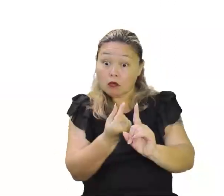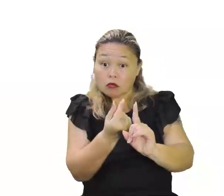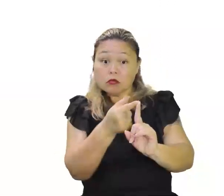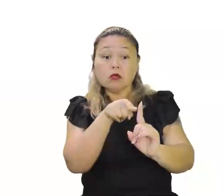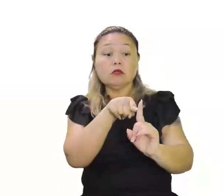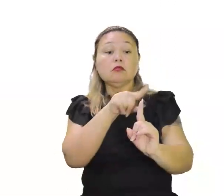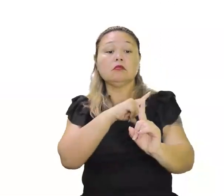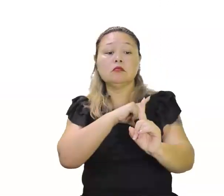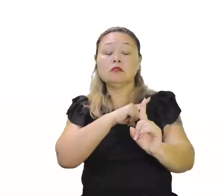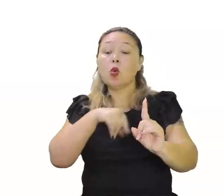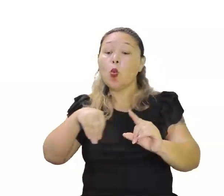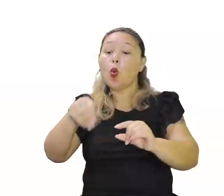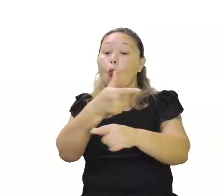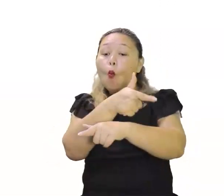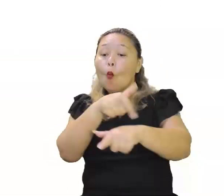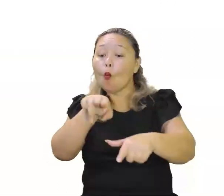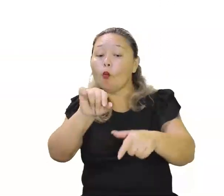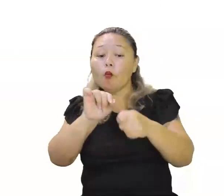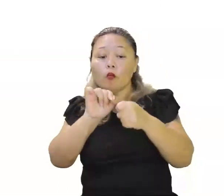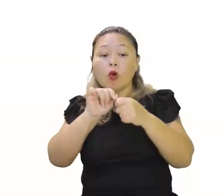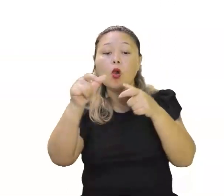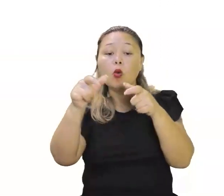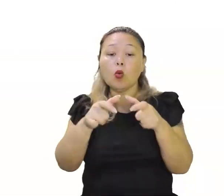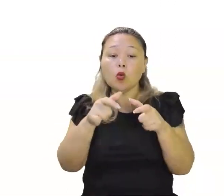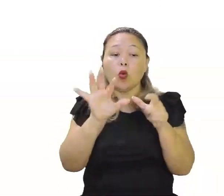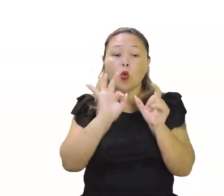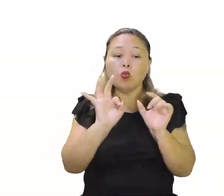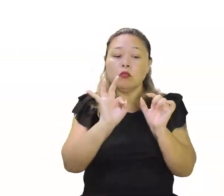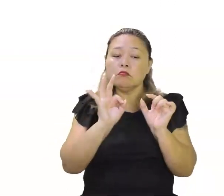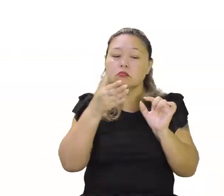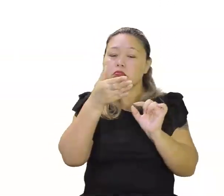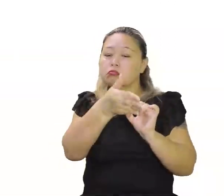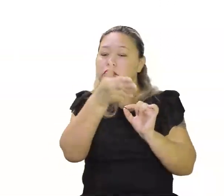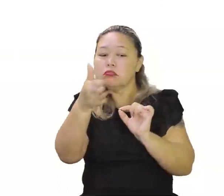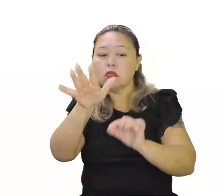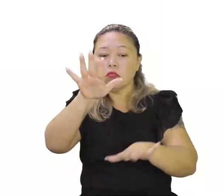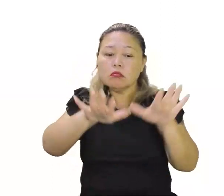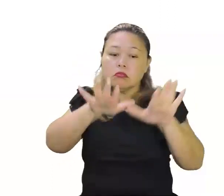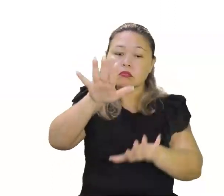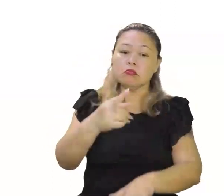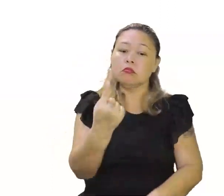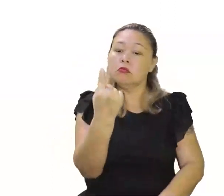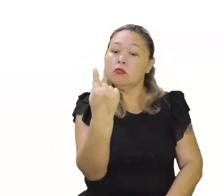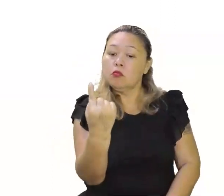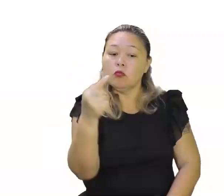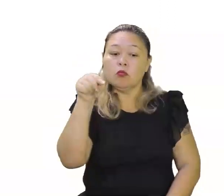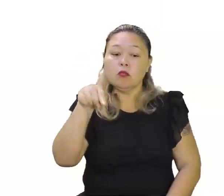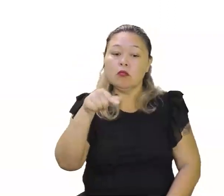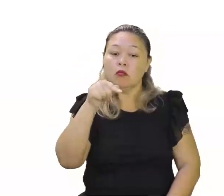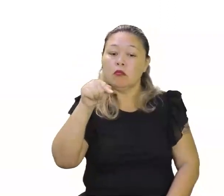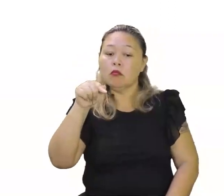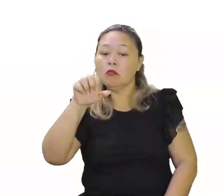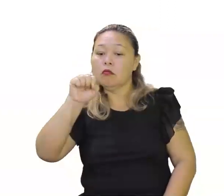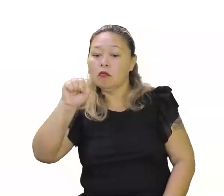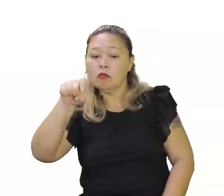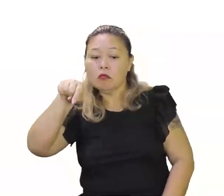referencial da terra nua em local de ótimo acesso varia de R$